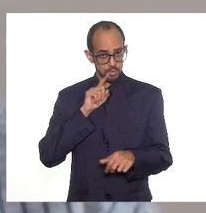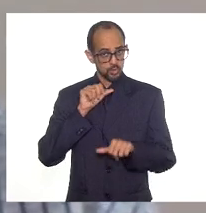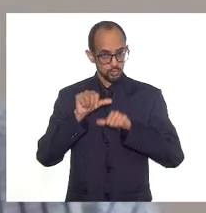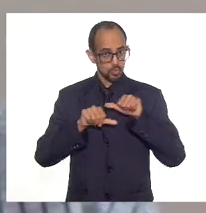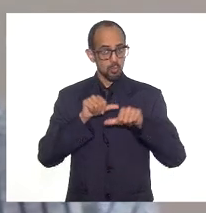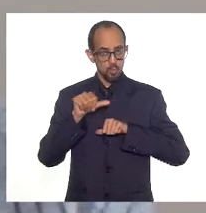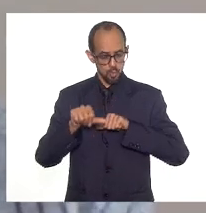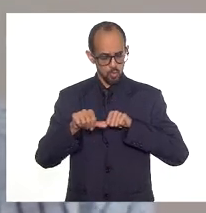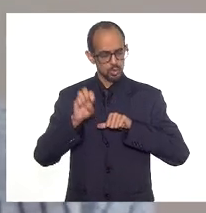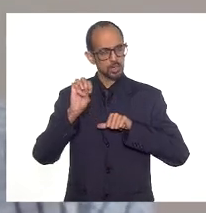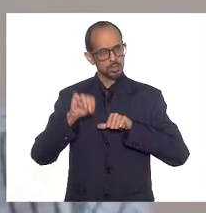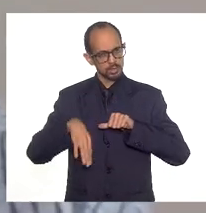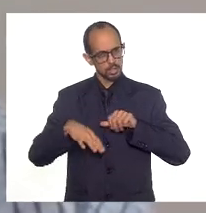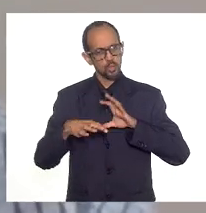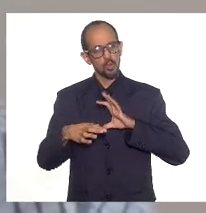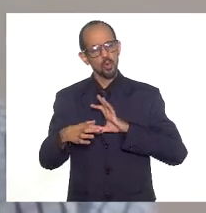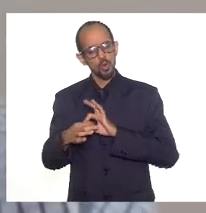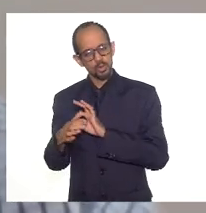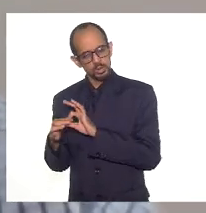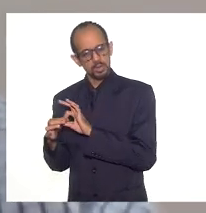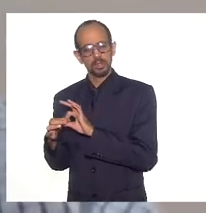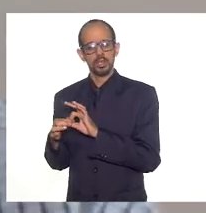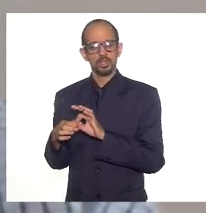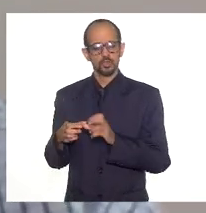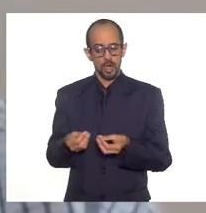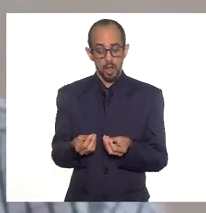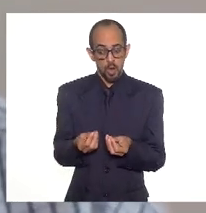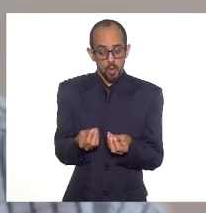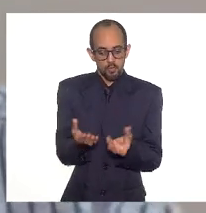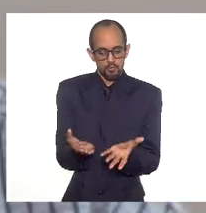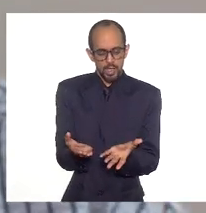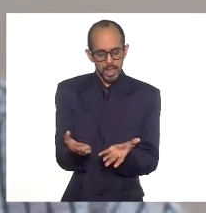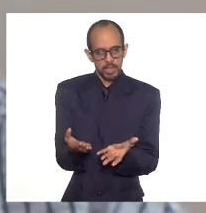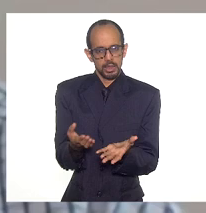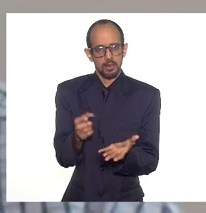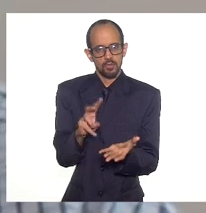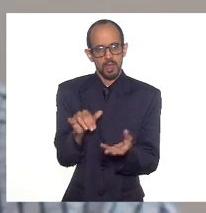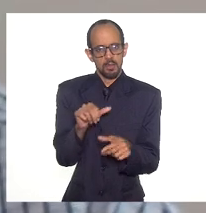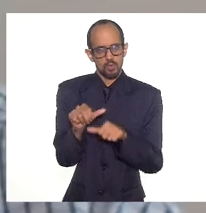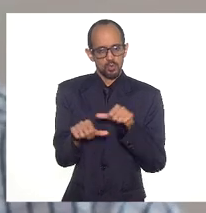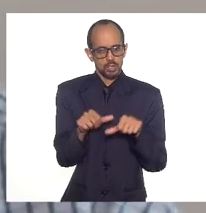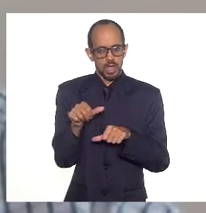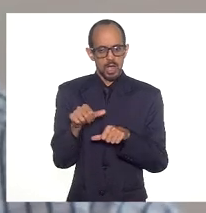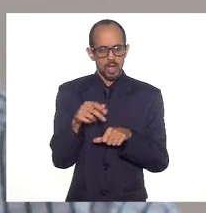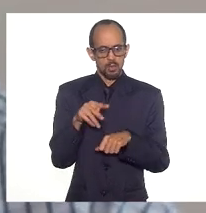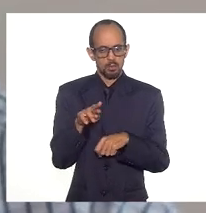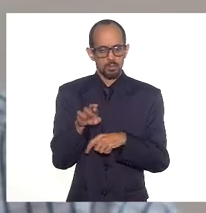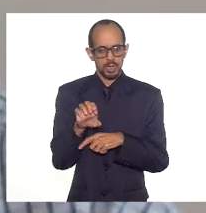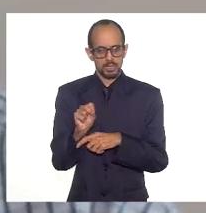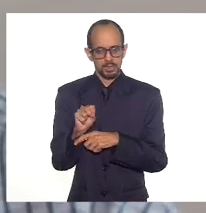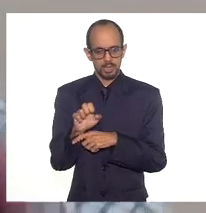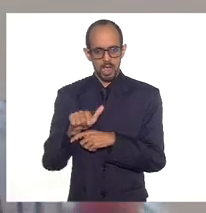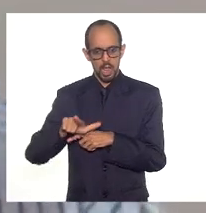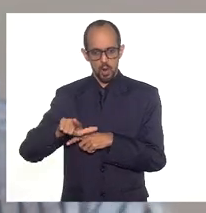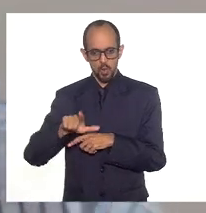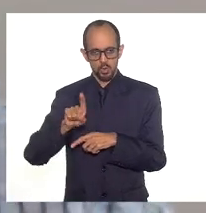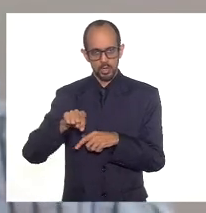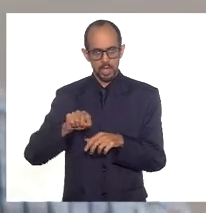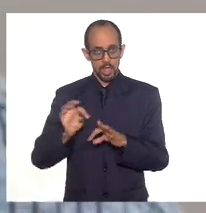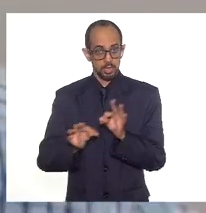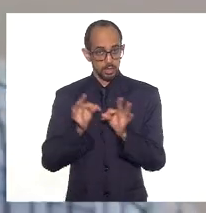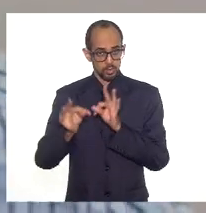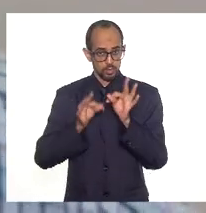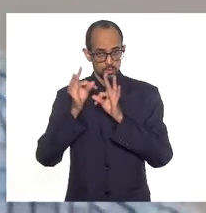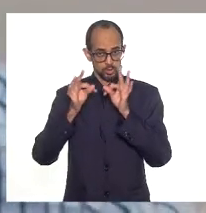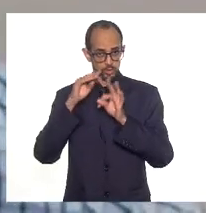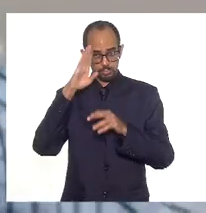teremos problemas aí do ponto de vista da oferta. Quer dizer, o pré-sal, e isso é fruto do nosso desenvolvimento tecnológico, até onde eu sei, o